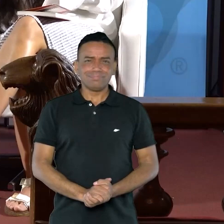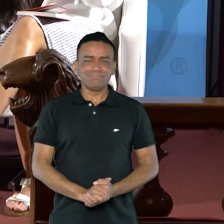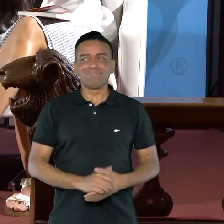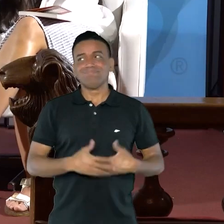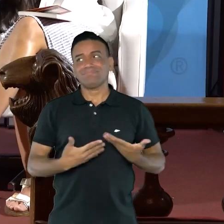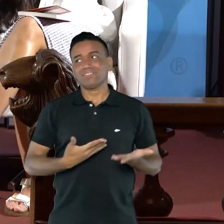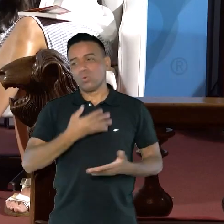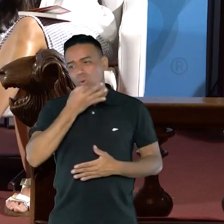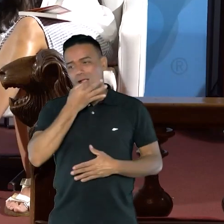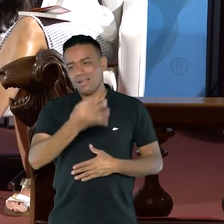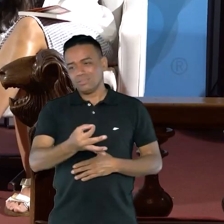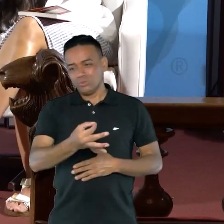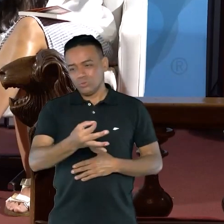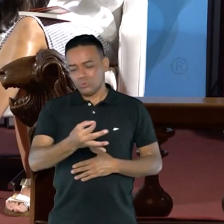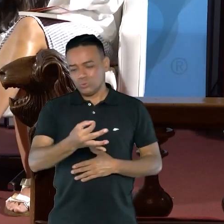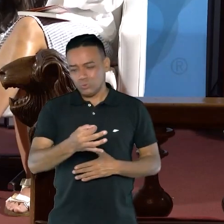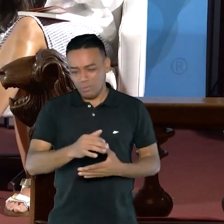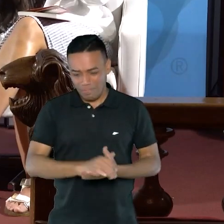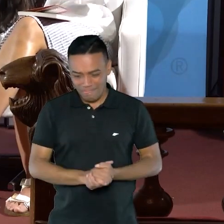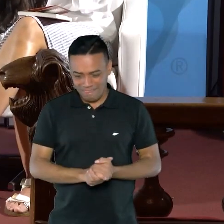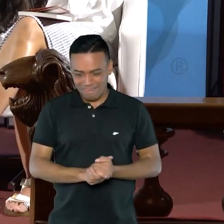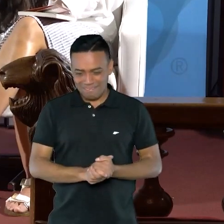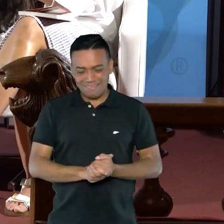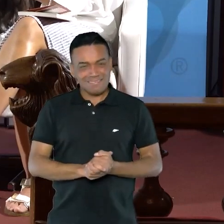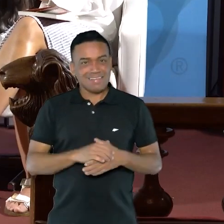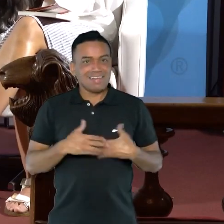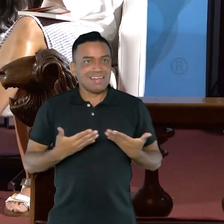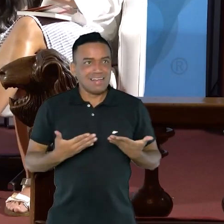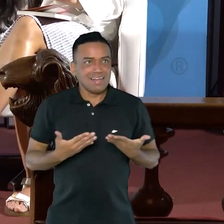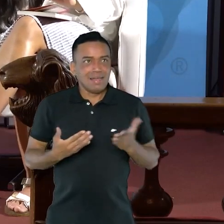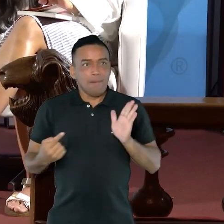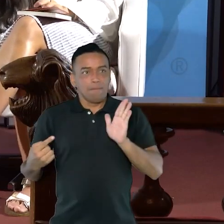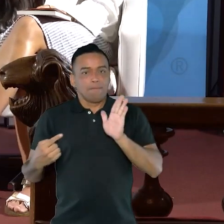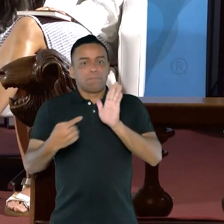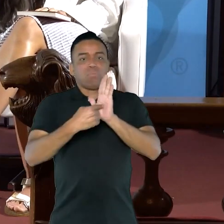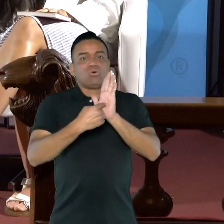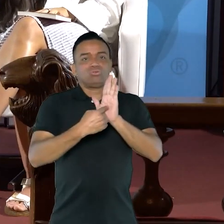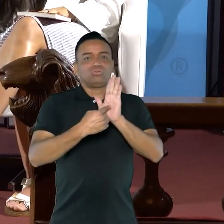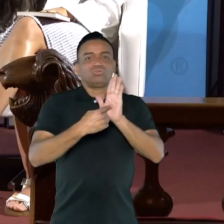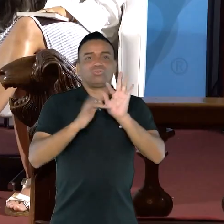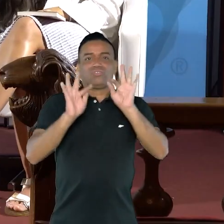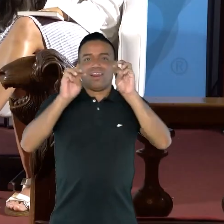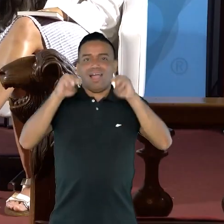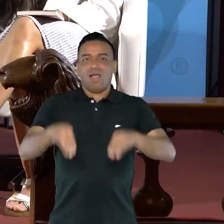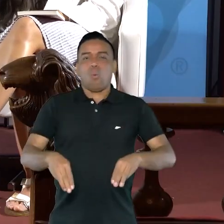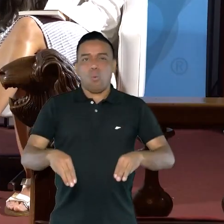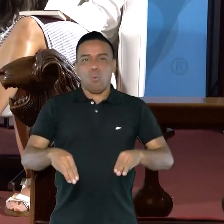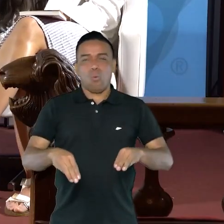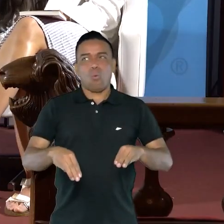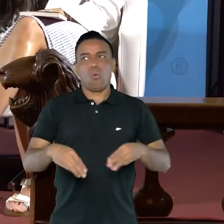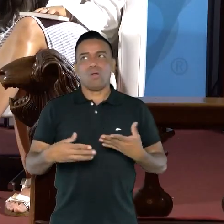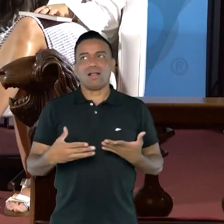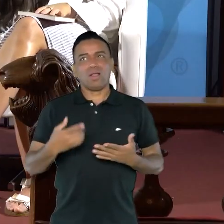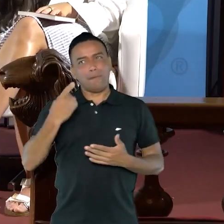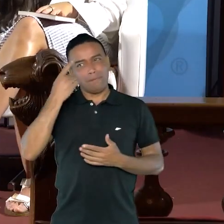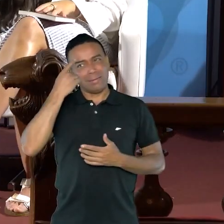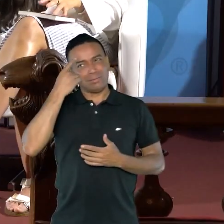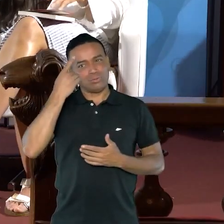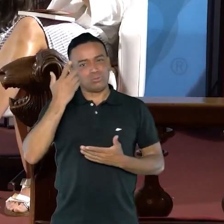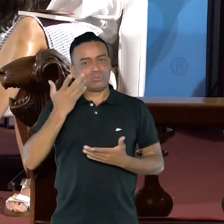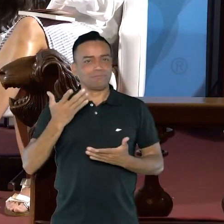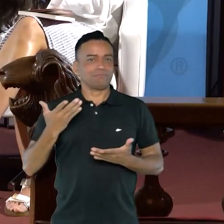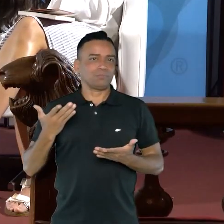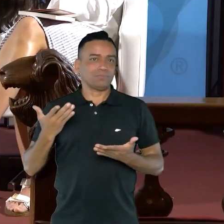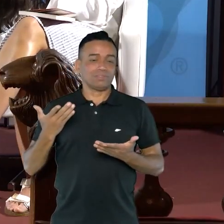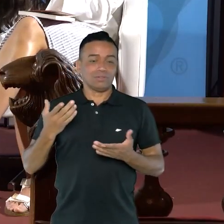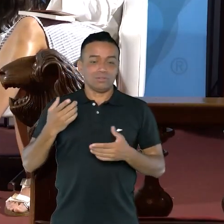Eu acho tão definitivo, né? O ponto final ali. Eu penso até que